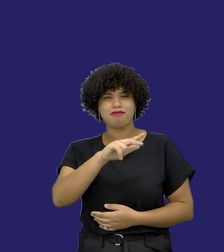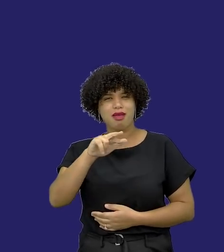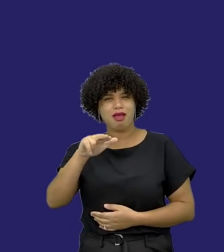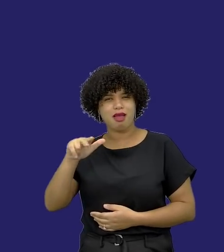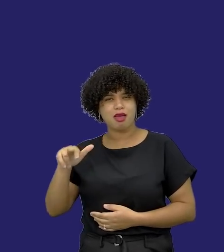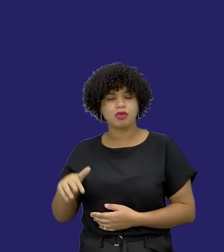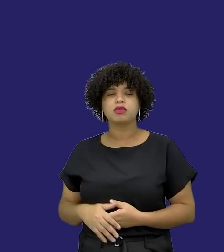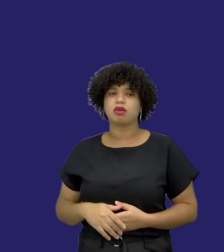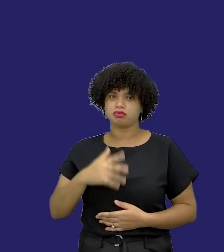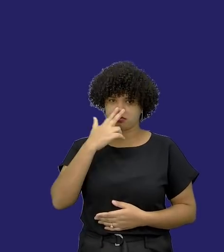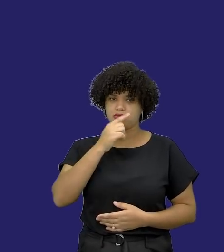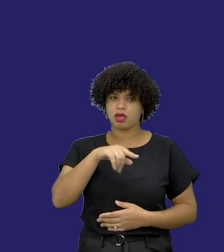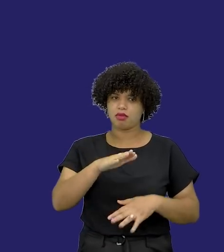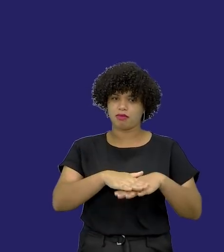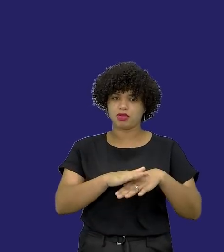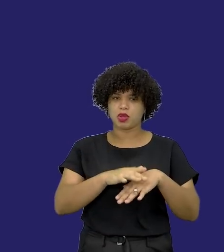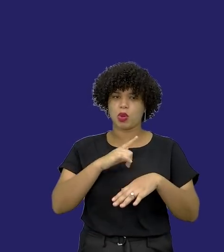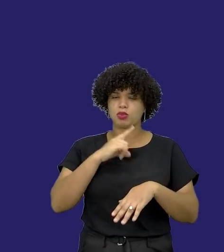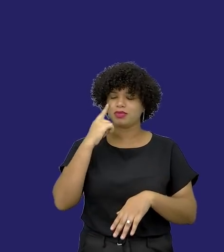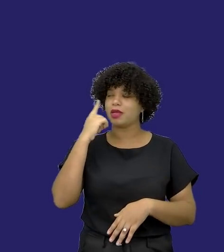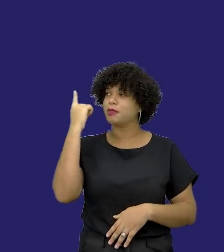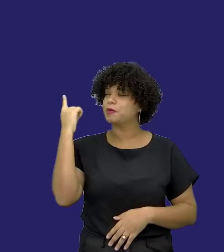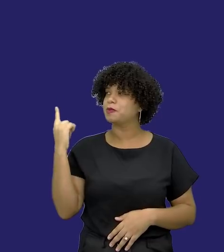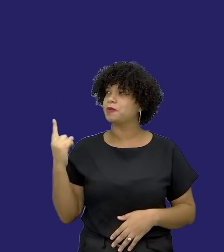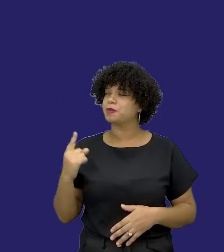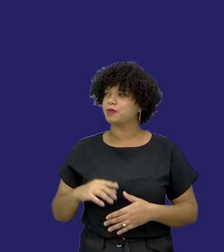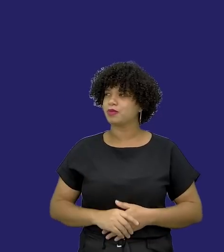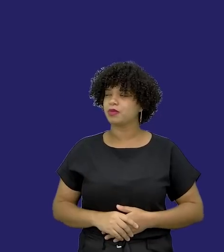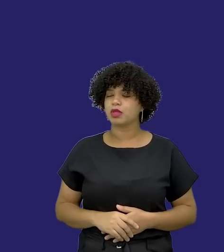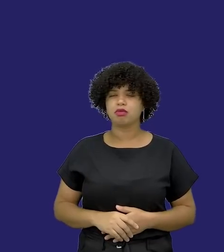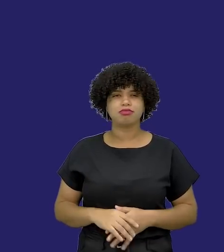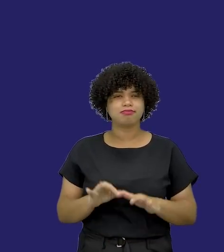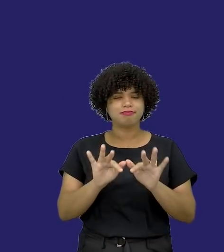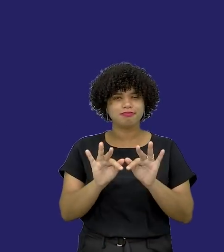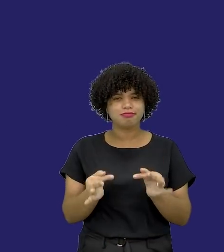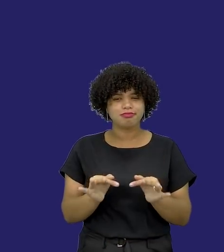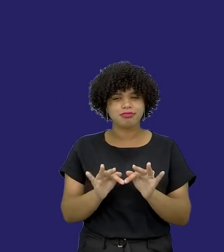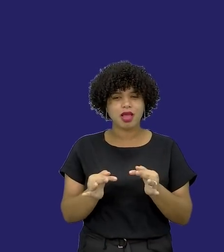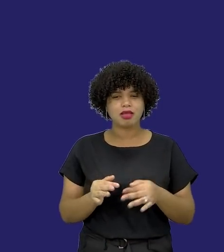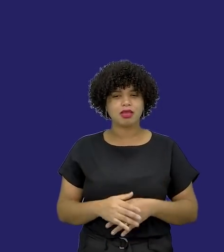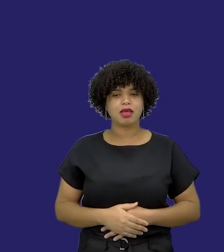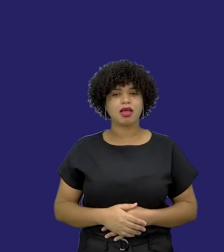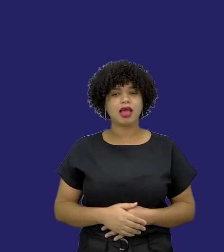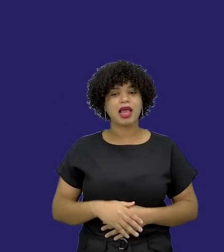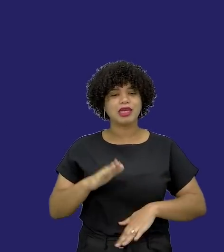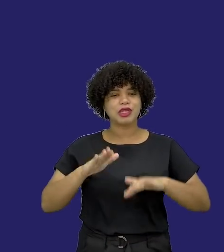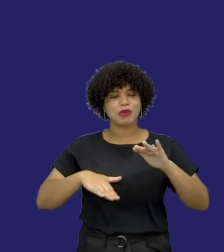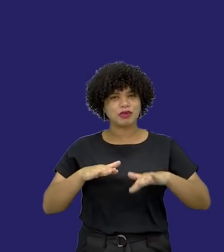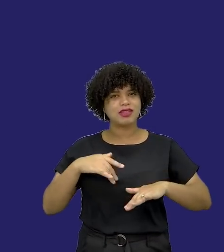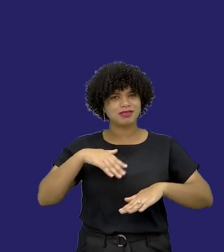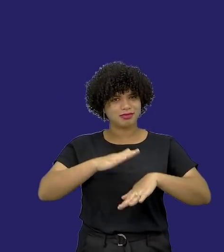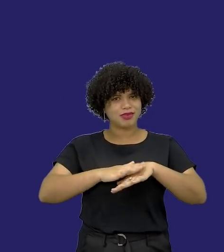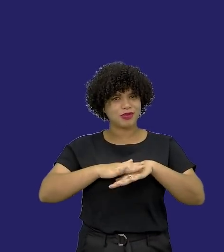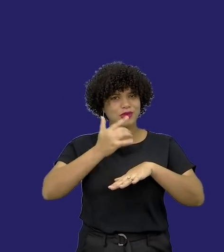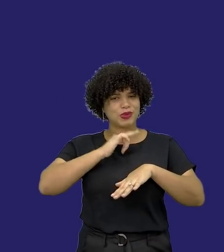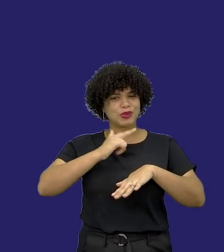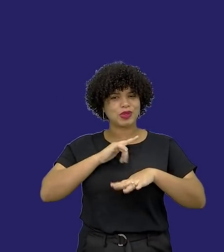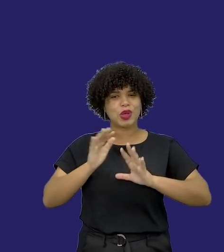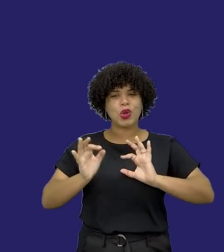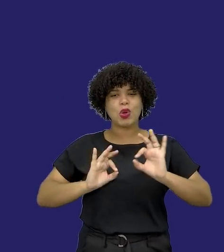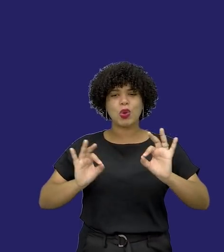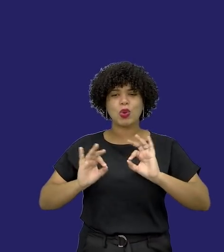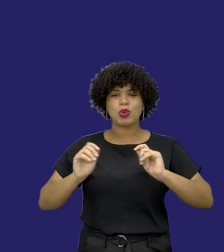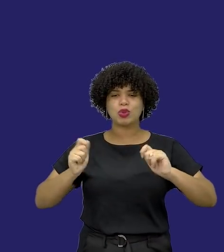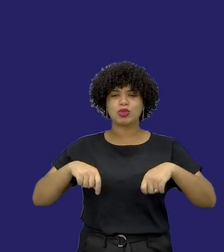traçaram os vossos, né? O nosso está bem simples, né? Possivelmente, às vezes, vocês já até traçaram já esse projeto,